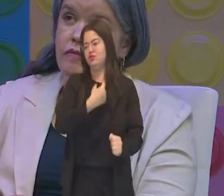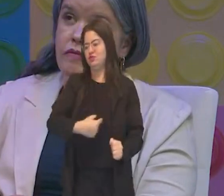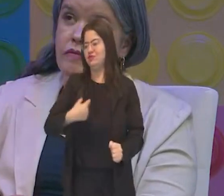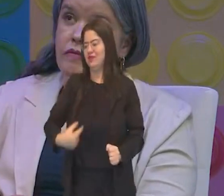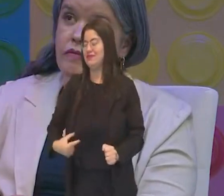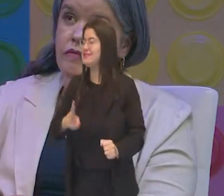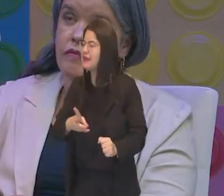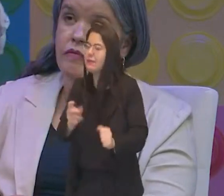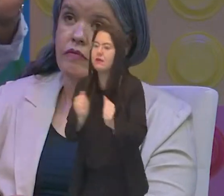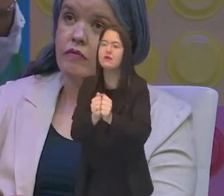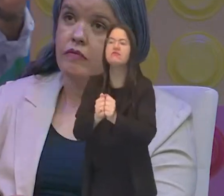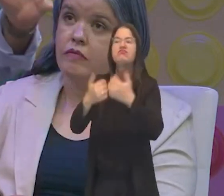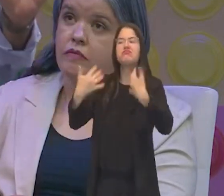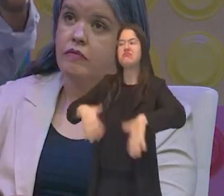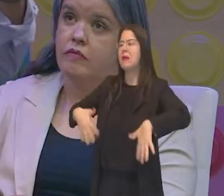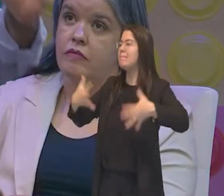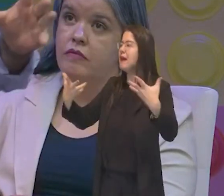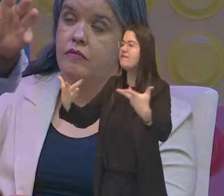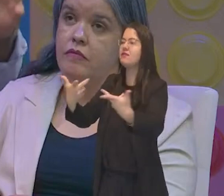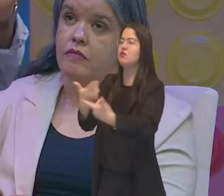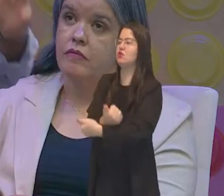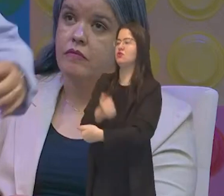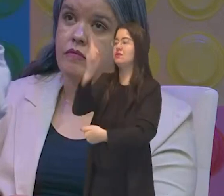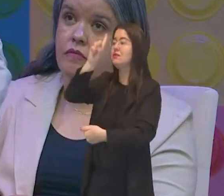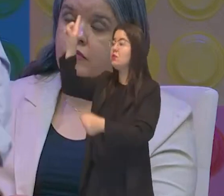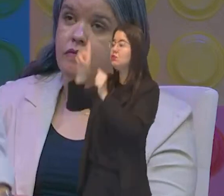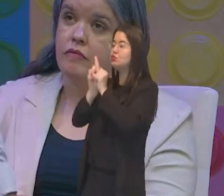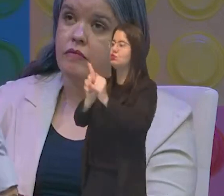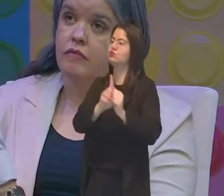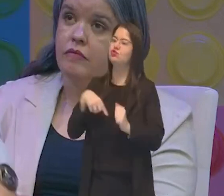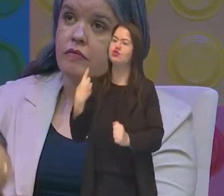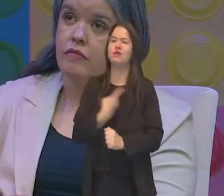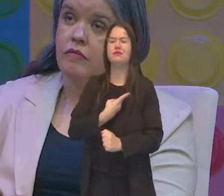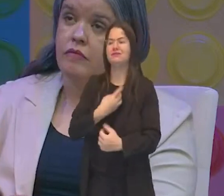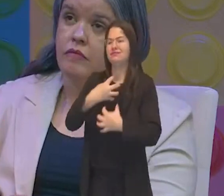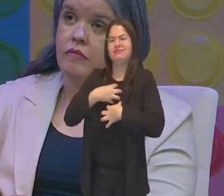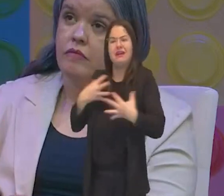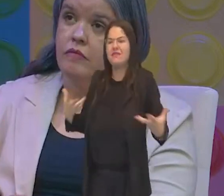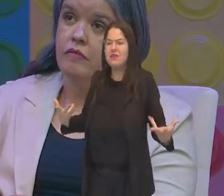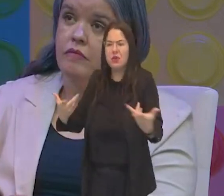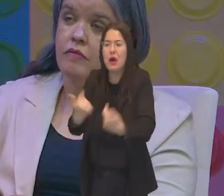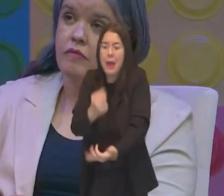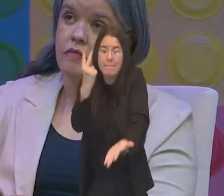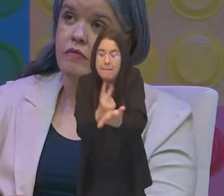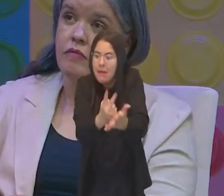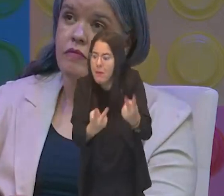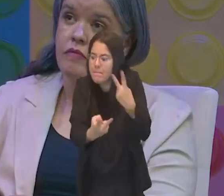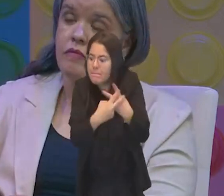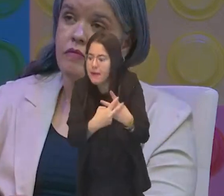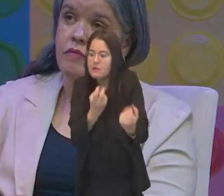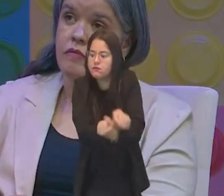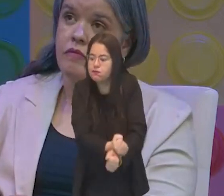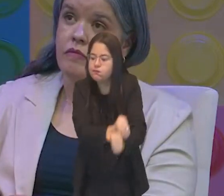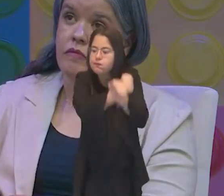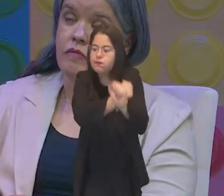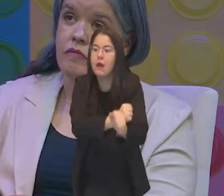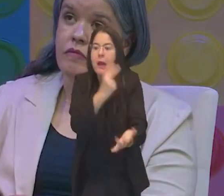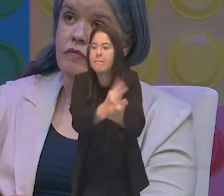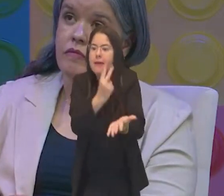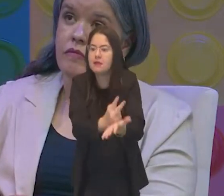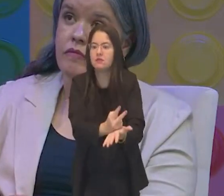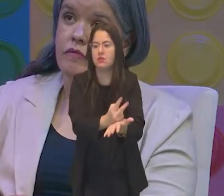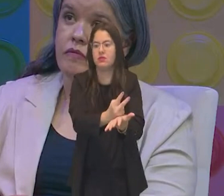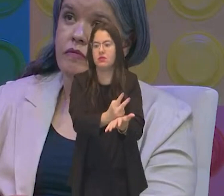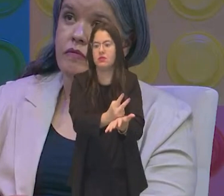que bênção é quando o Senhor está conosco. Mesmo a prisão termina sendo um